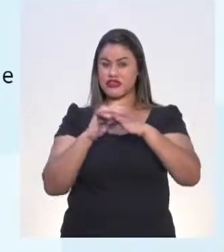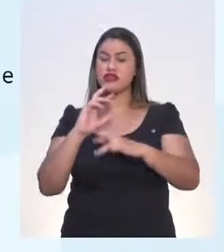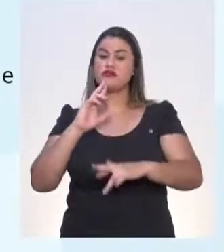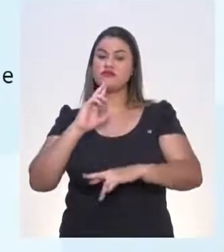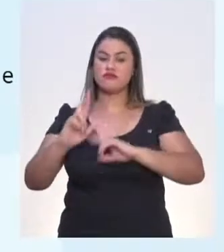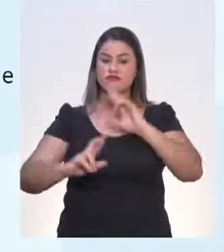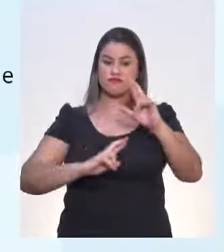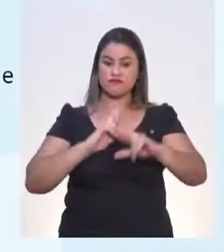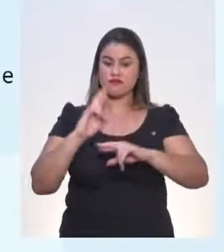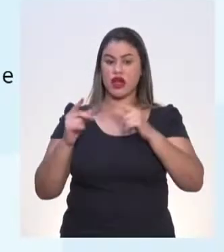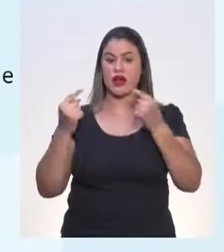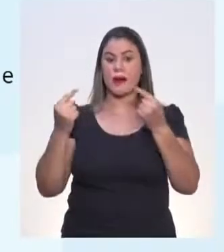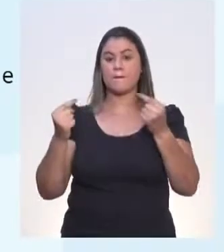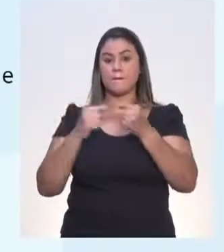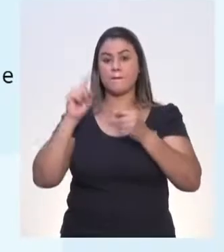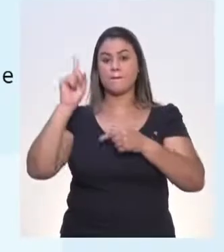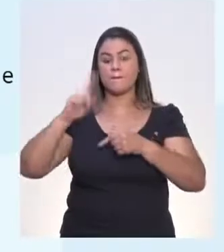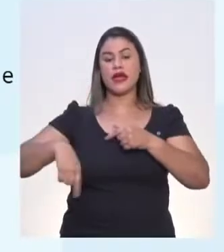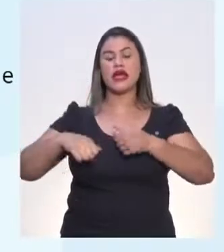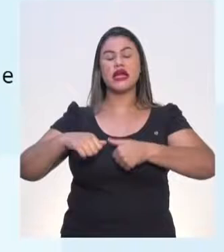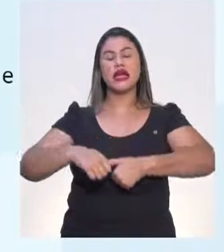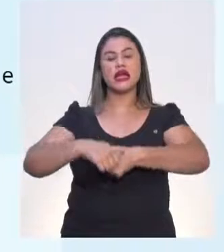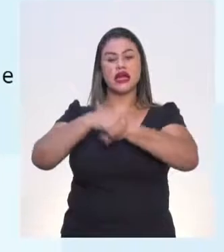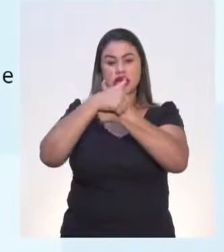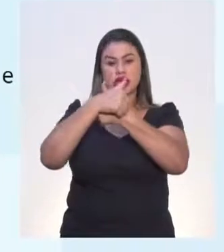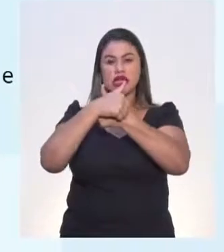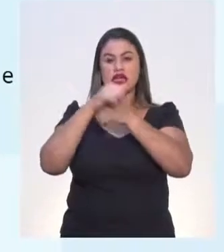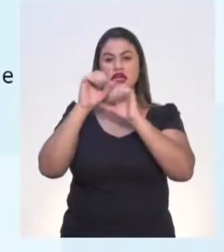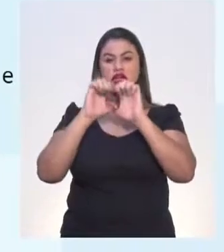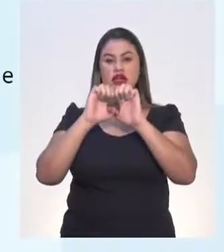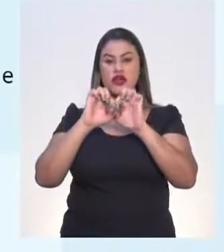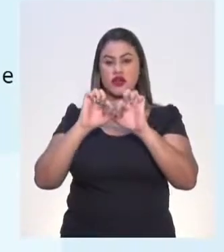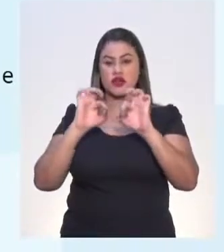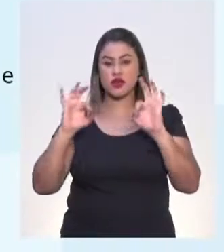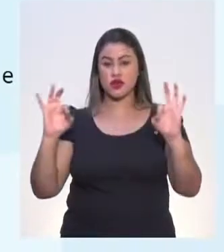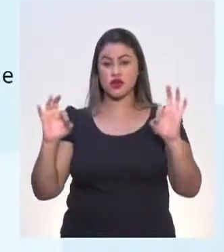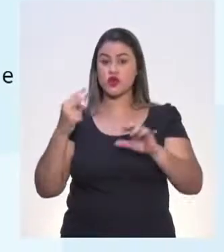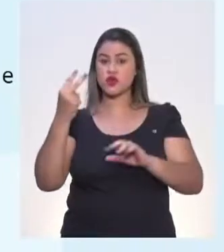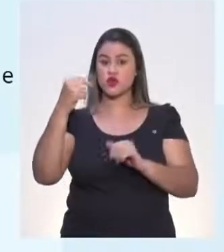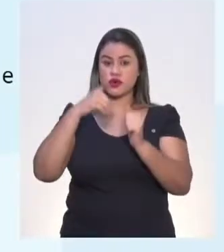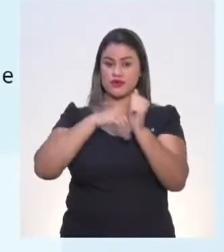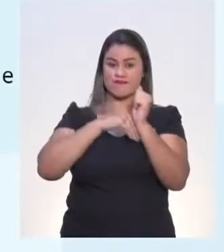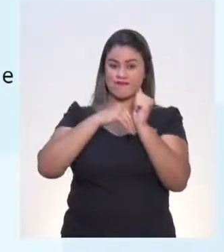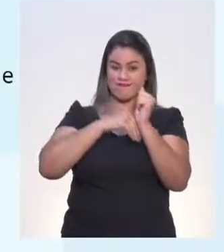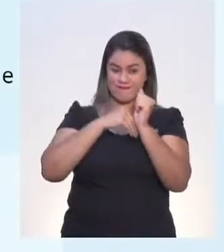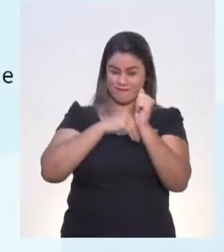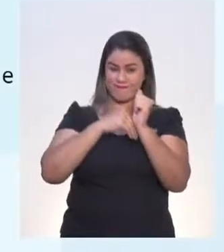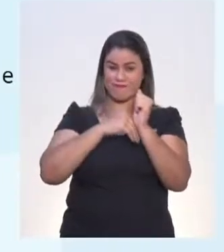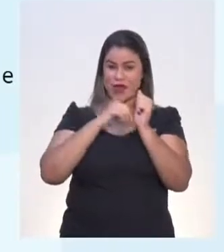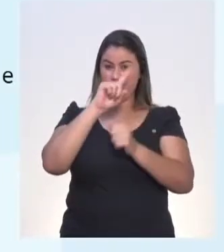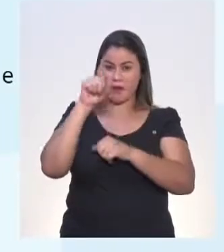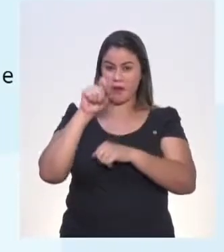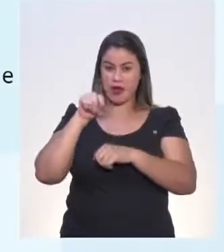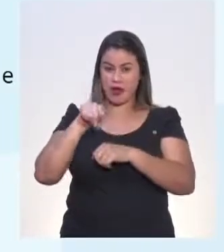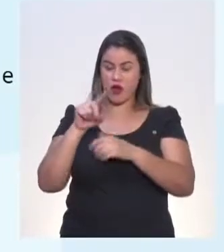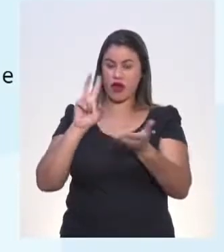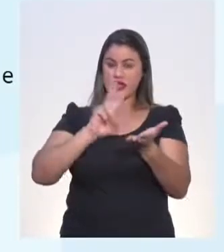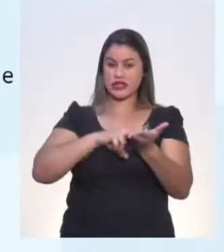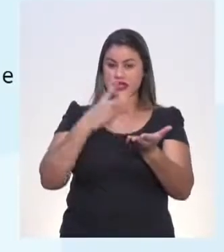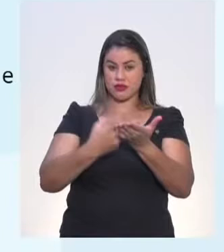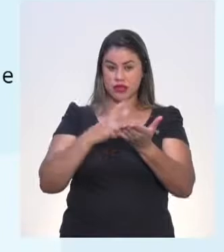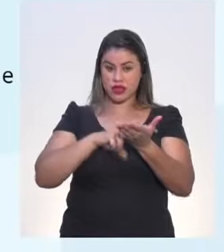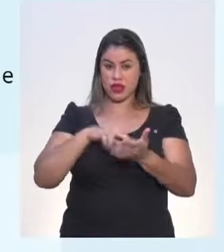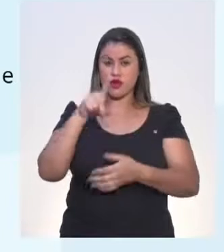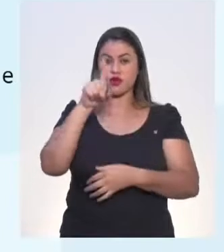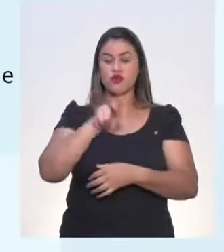por sistemas de equação de primeiro grau com duas incógnitas e interpretá-los, utilizando inclusive